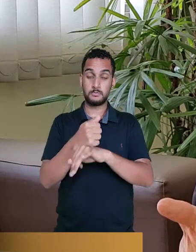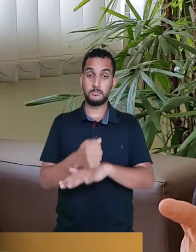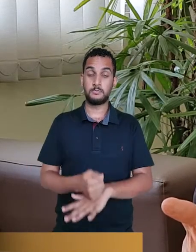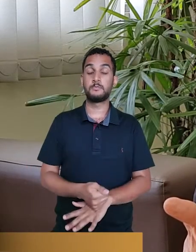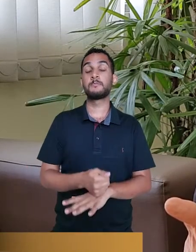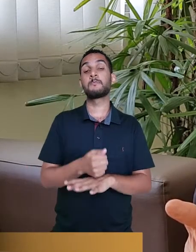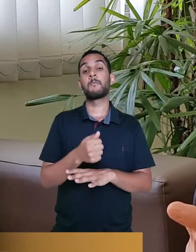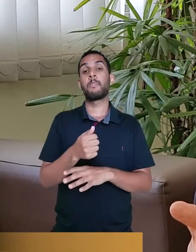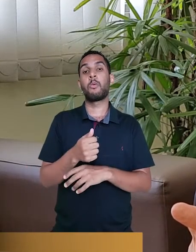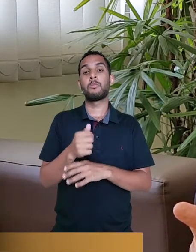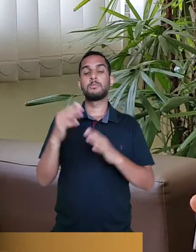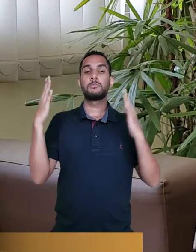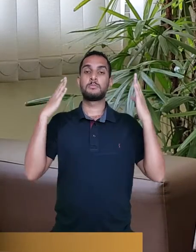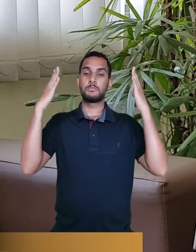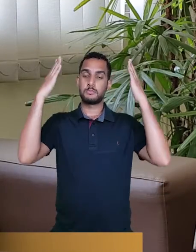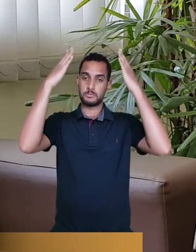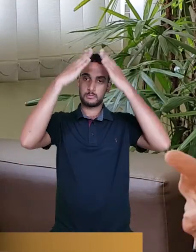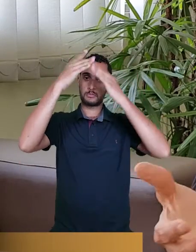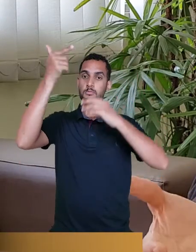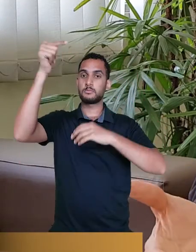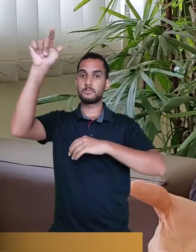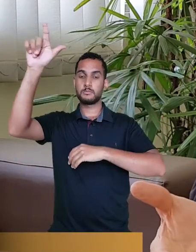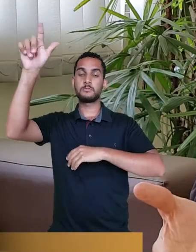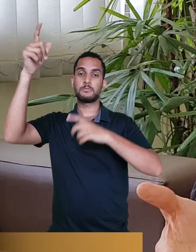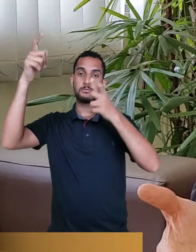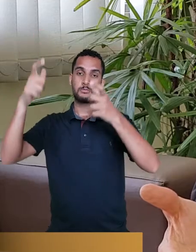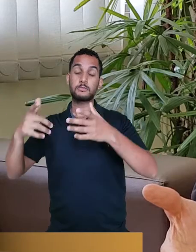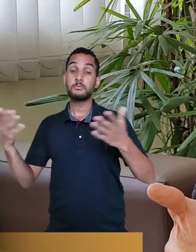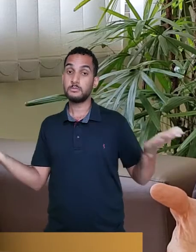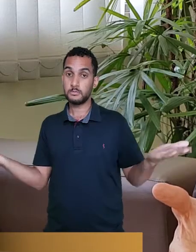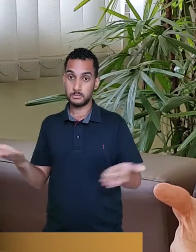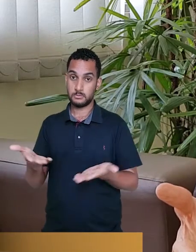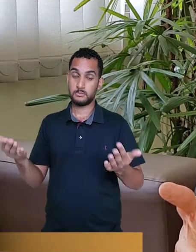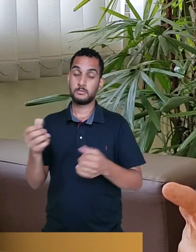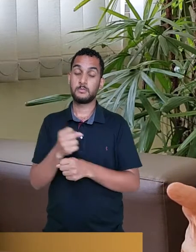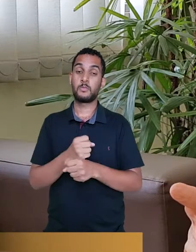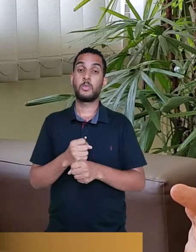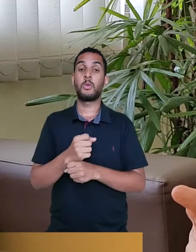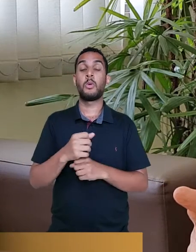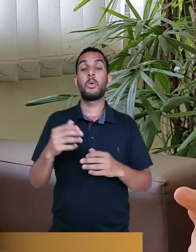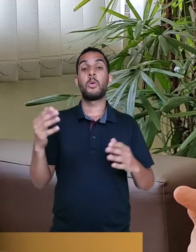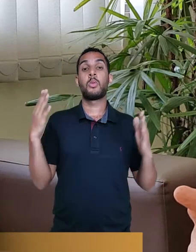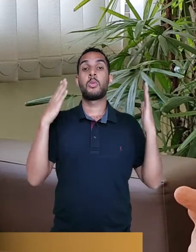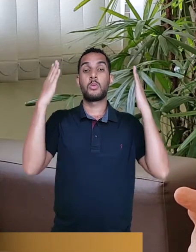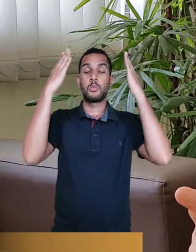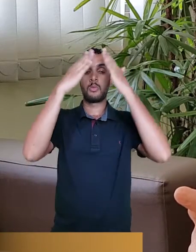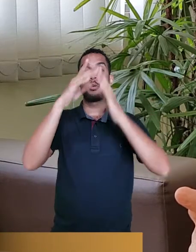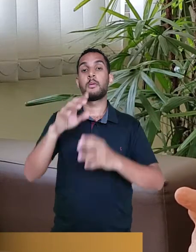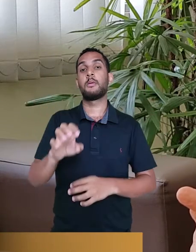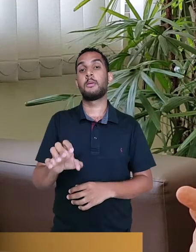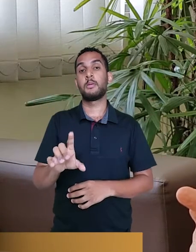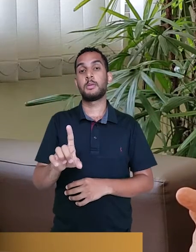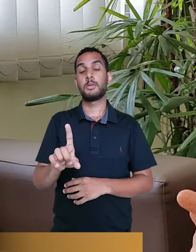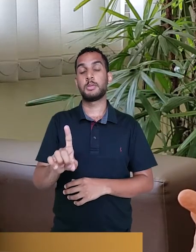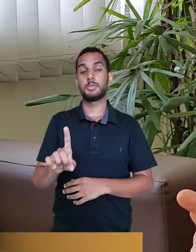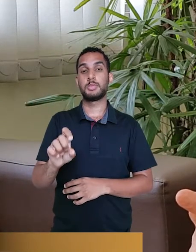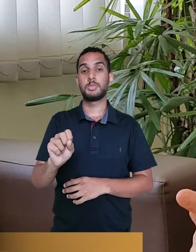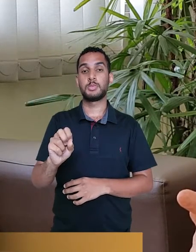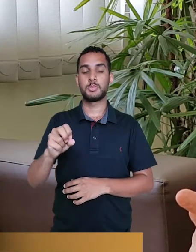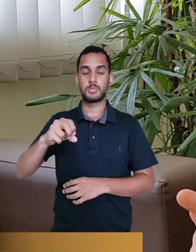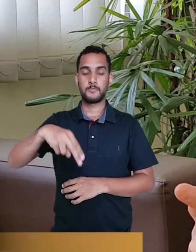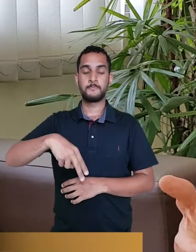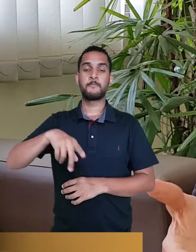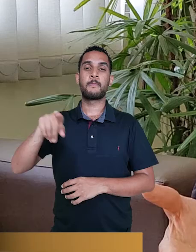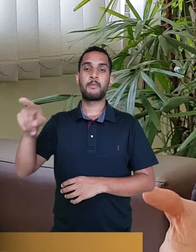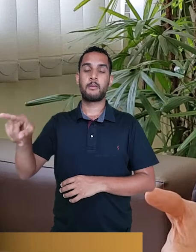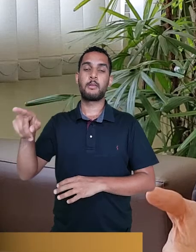na Arquidiocese um bispo de outro lugar. Este ano vai ser Dom Edson Oriolo, que